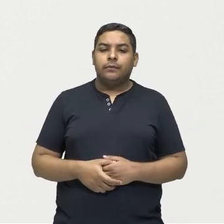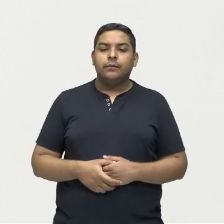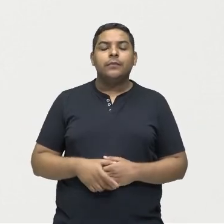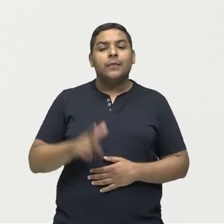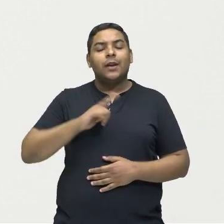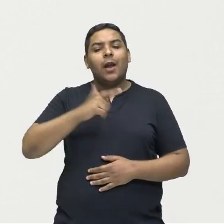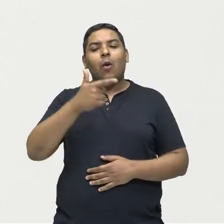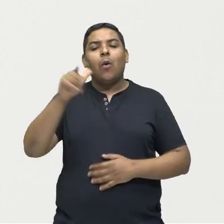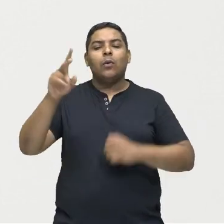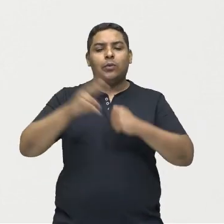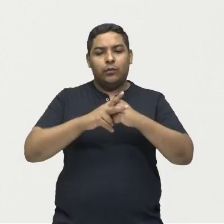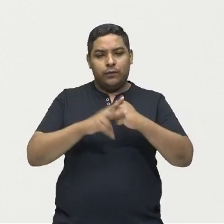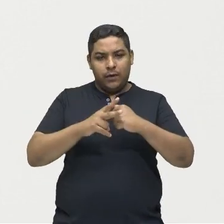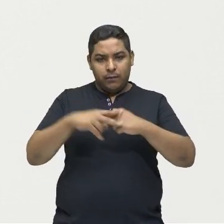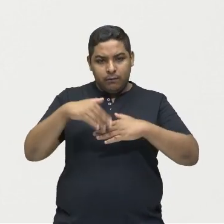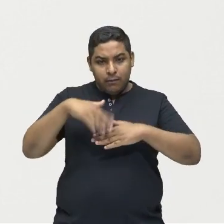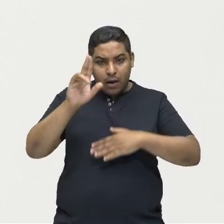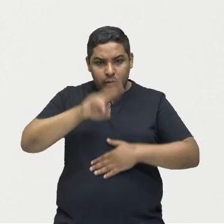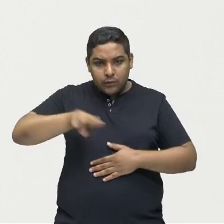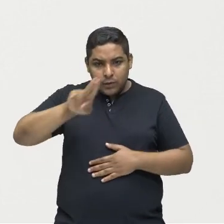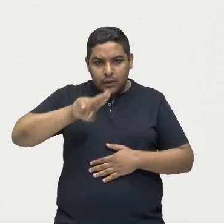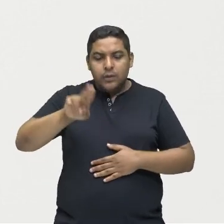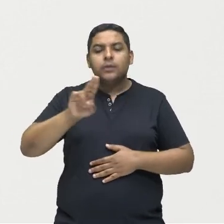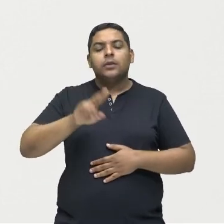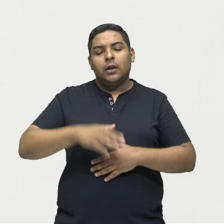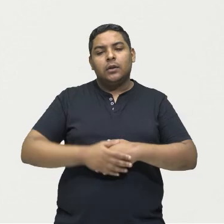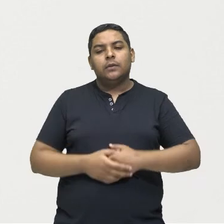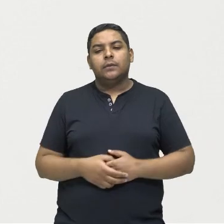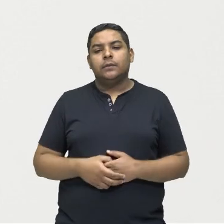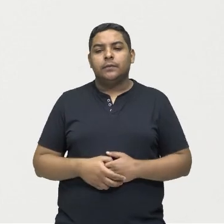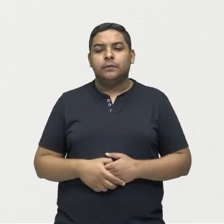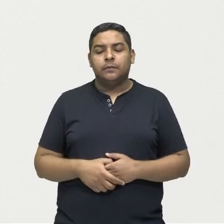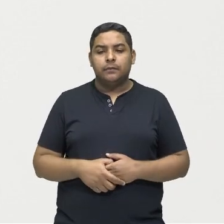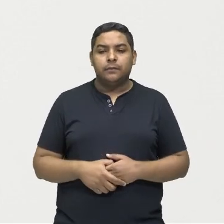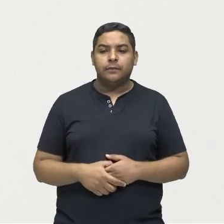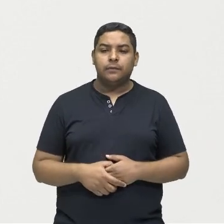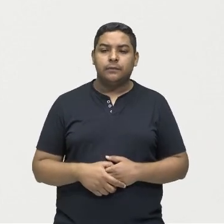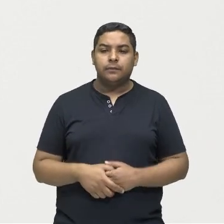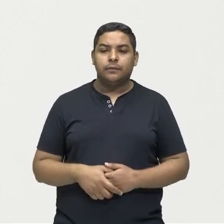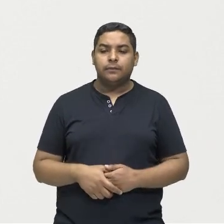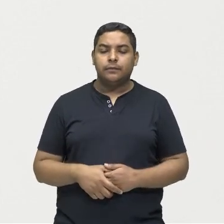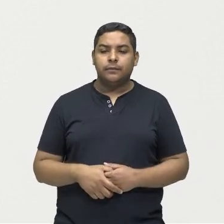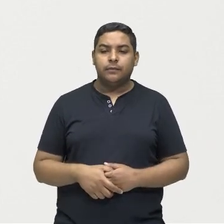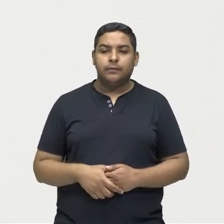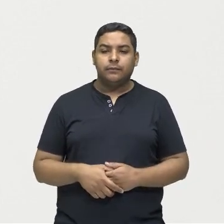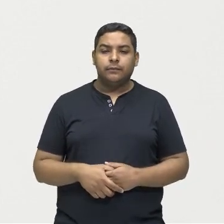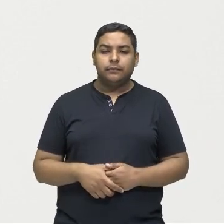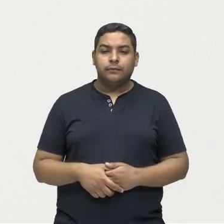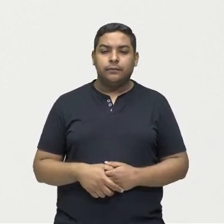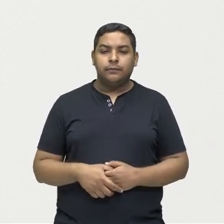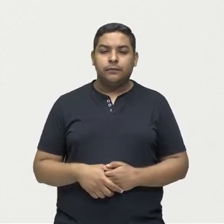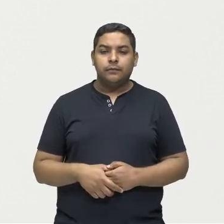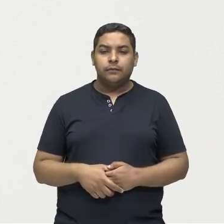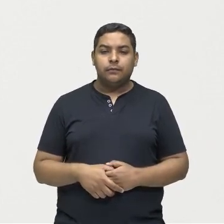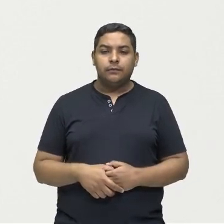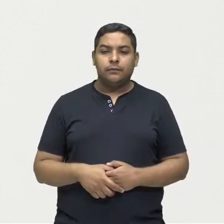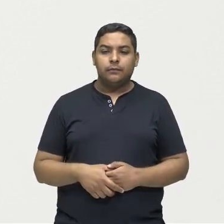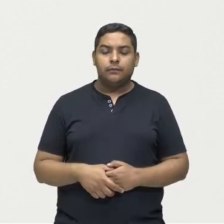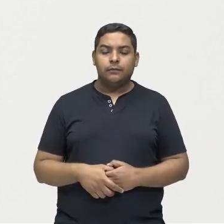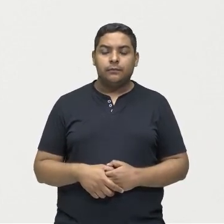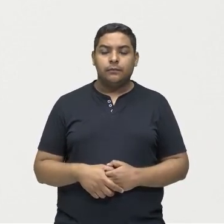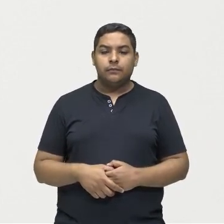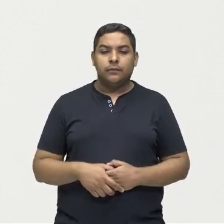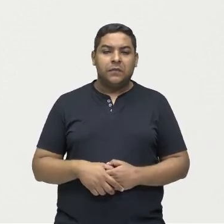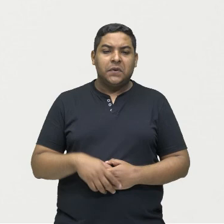nessa situação, que é a expressão going to. Então também, embora seja uma candidata, não diz